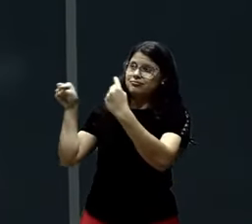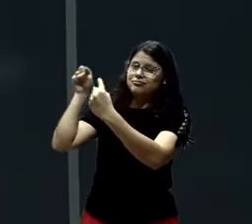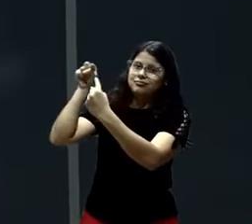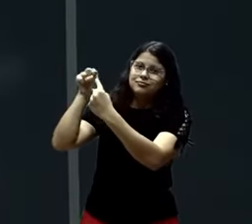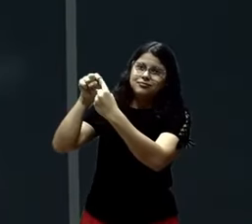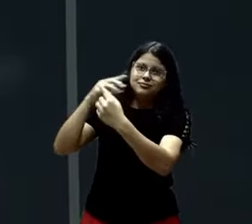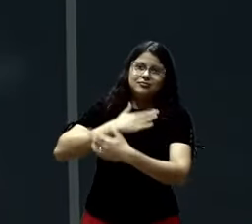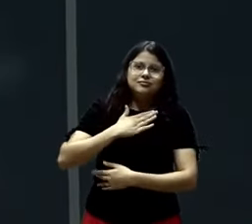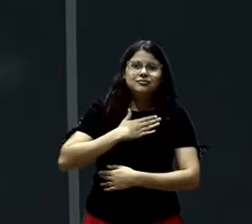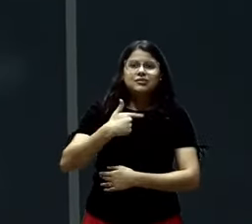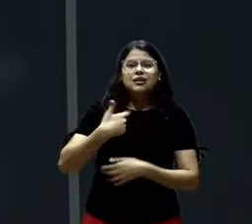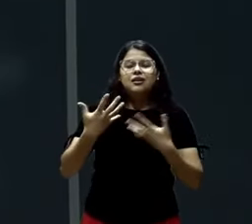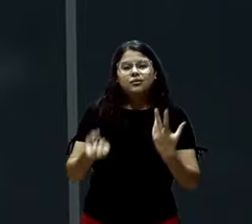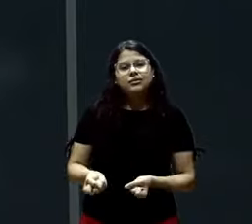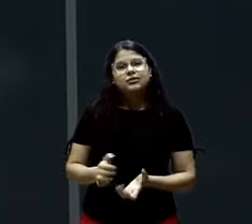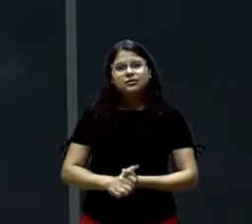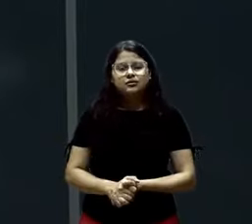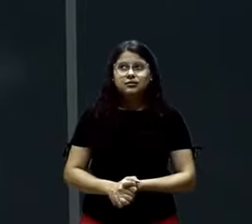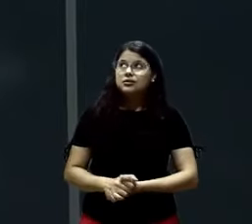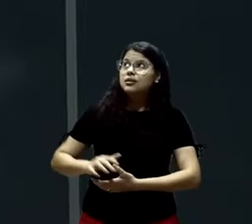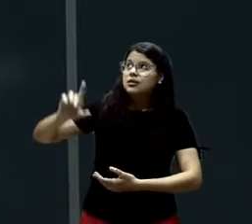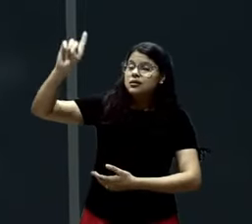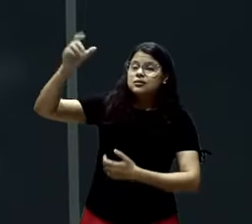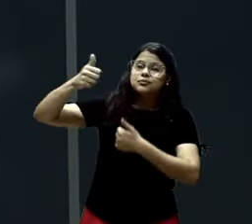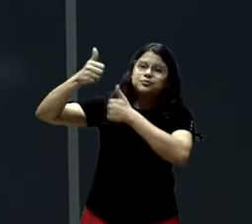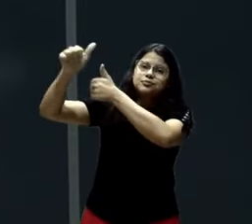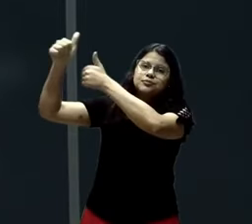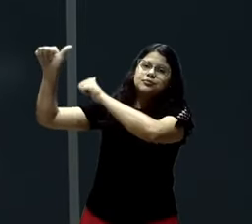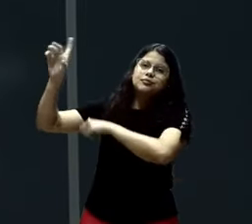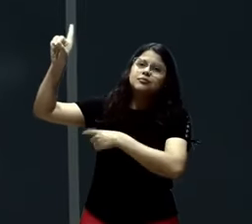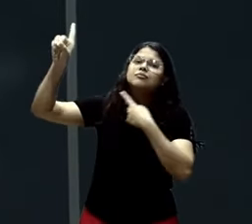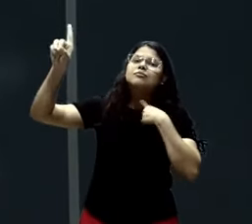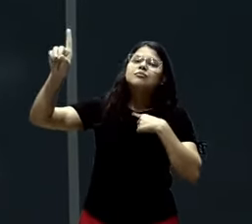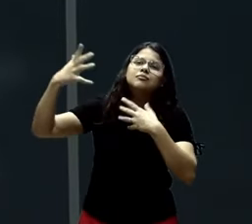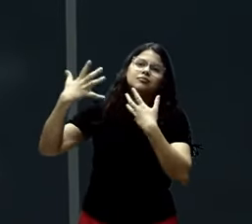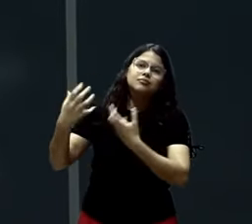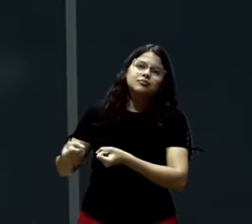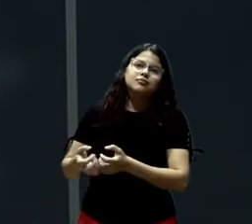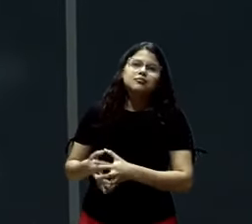é seguir a sua vontade.